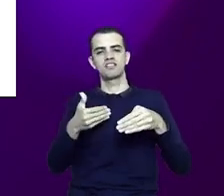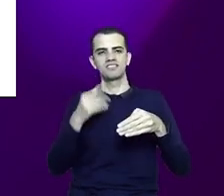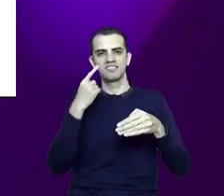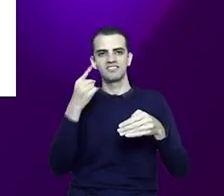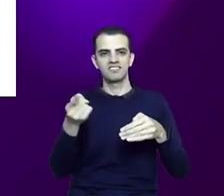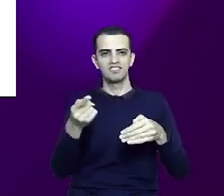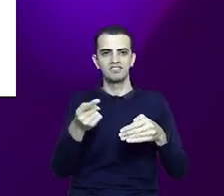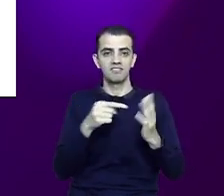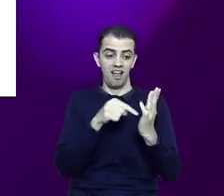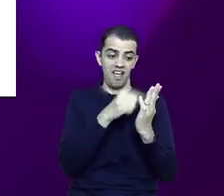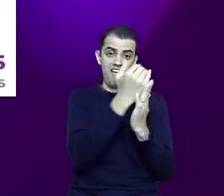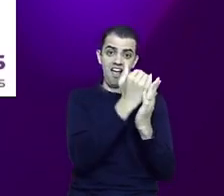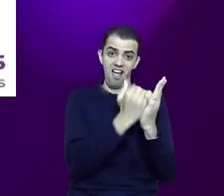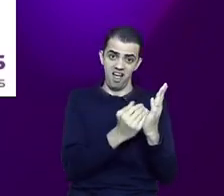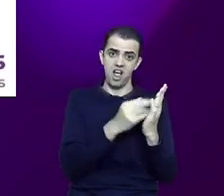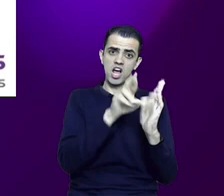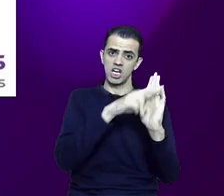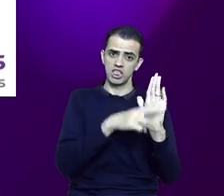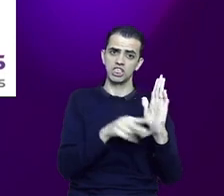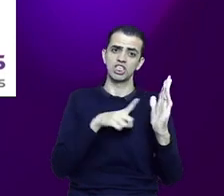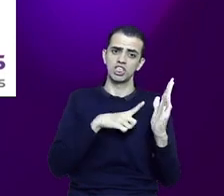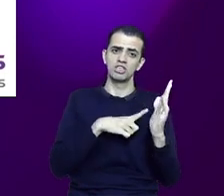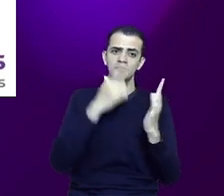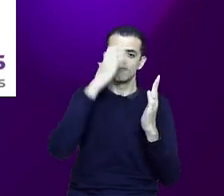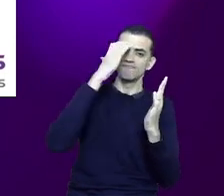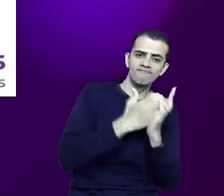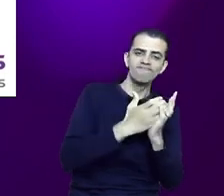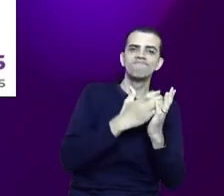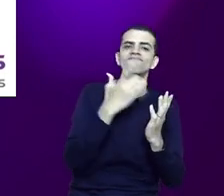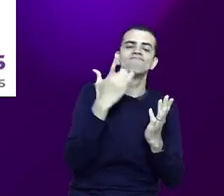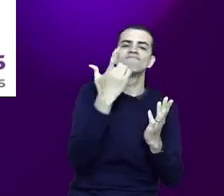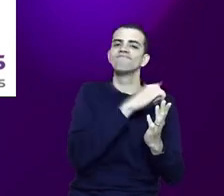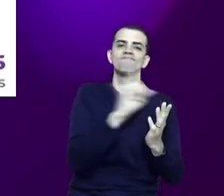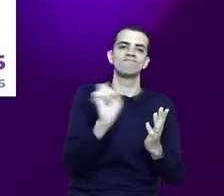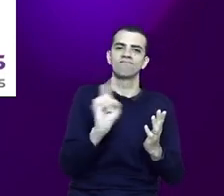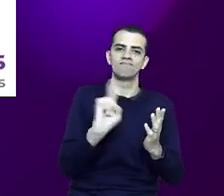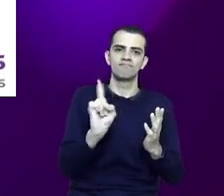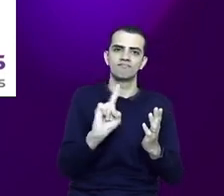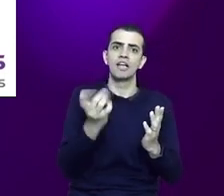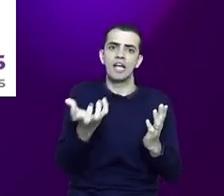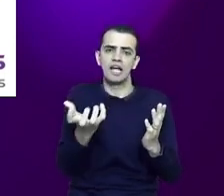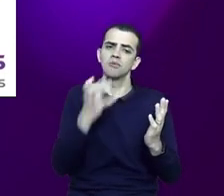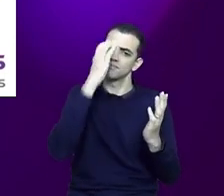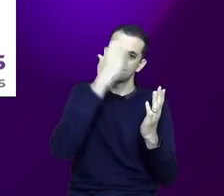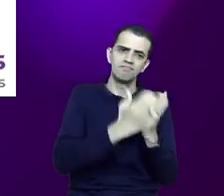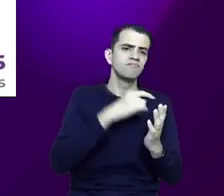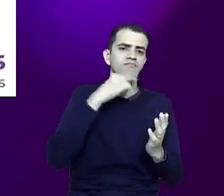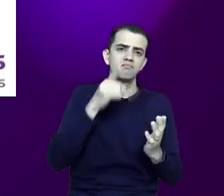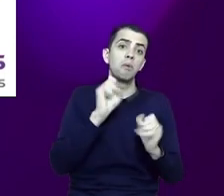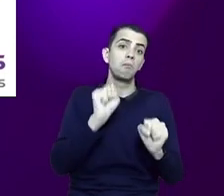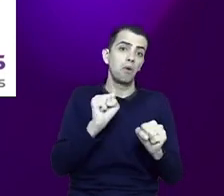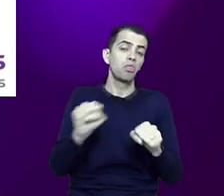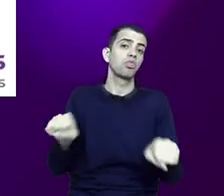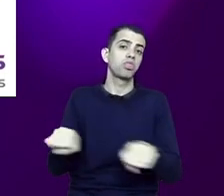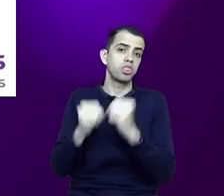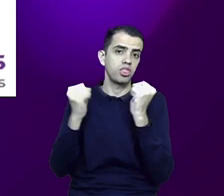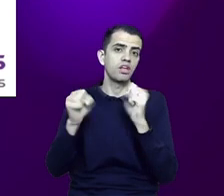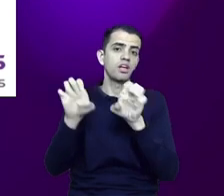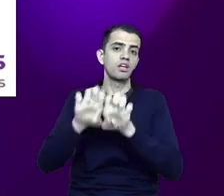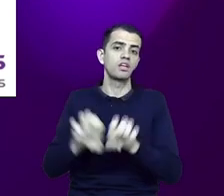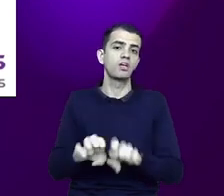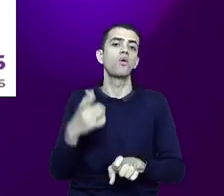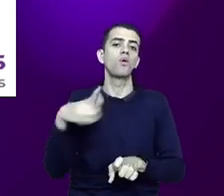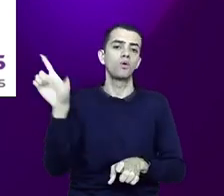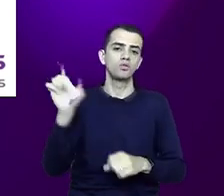seguido exatamente a cartilha conforme a gente achou que tinha seguido. Isso poderia ter incorrido numa lesão de outra estrutura. Aqui já é um outro caso,